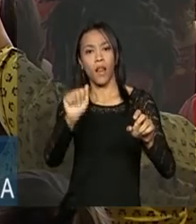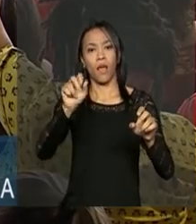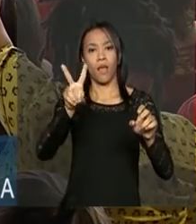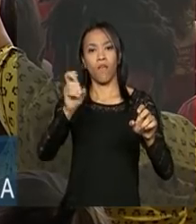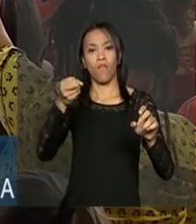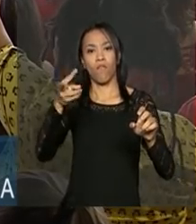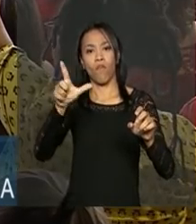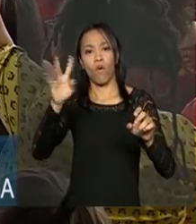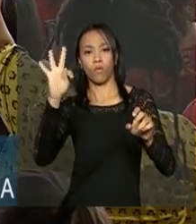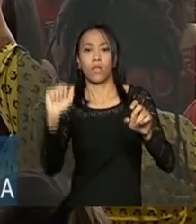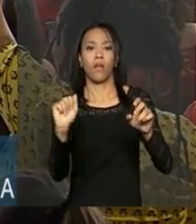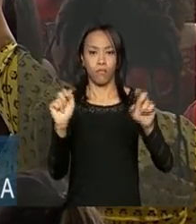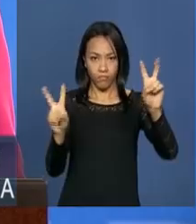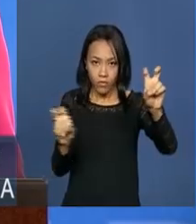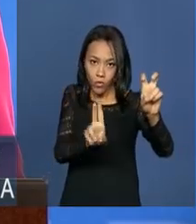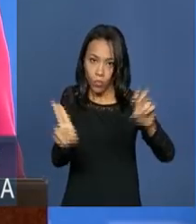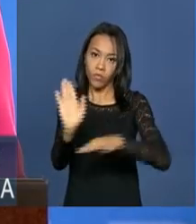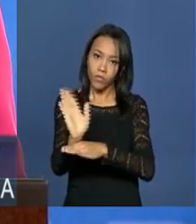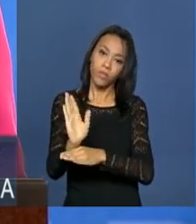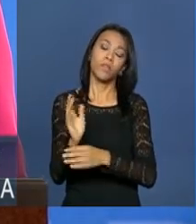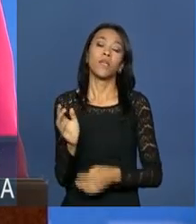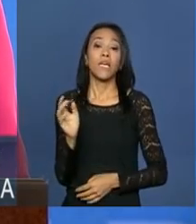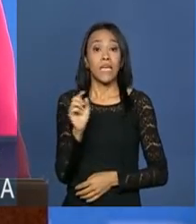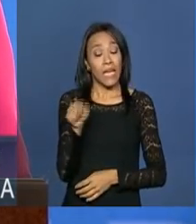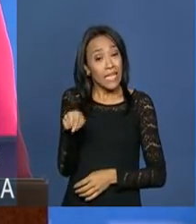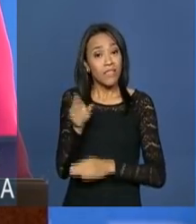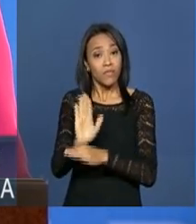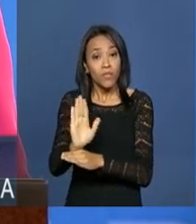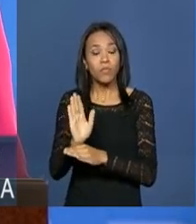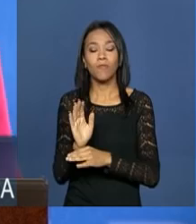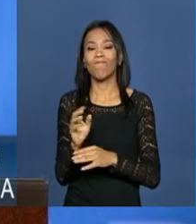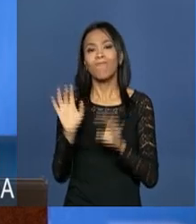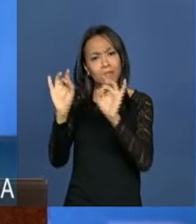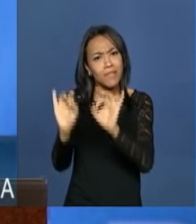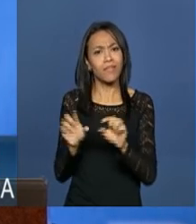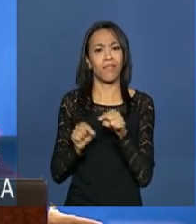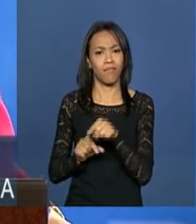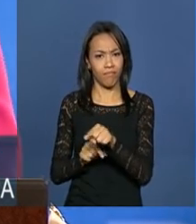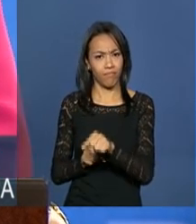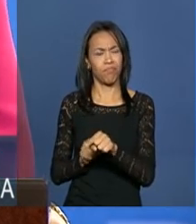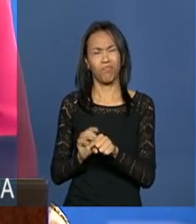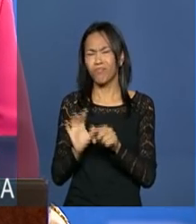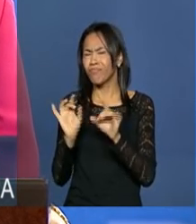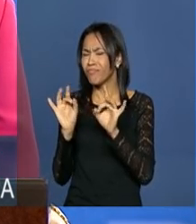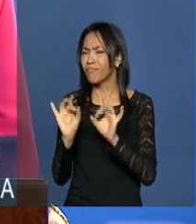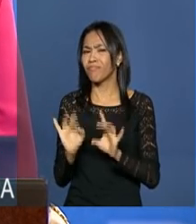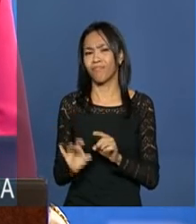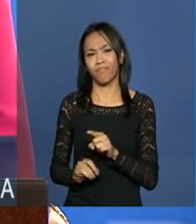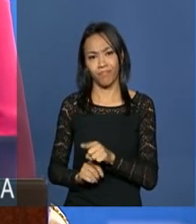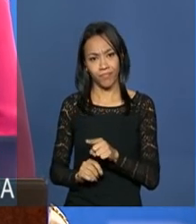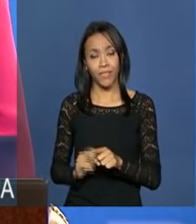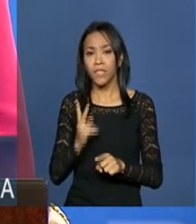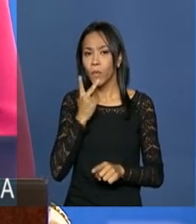volta. Esse para nós é todo um filme muito especial, muito especial.